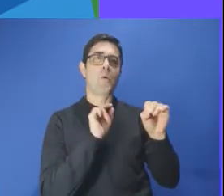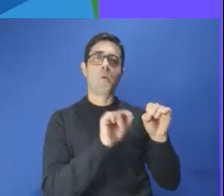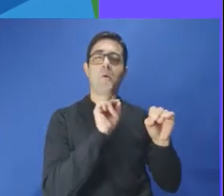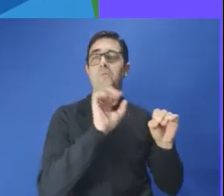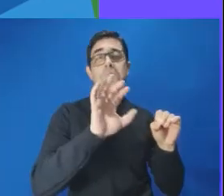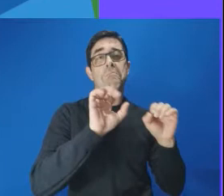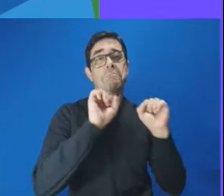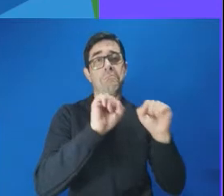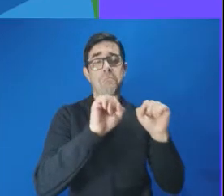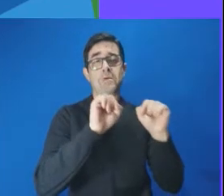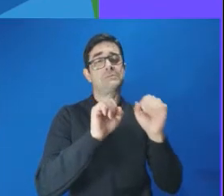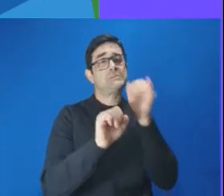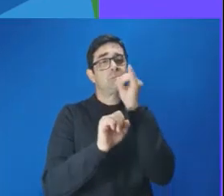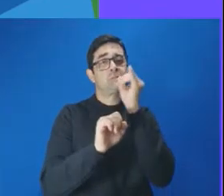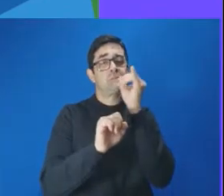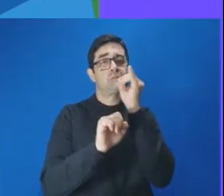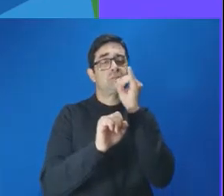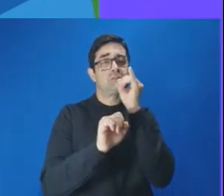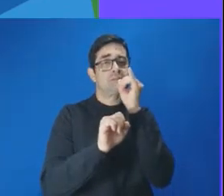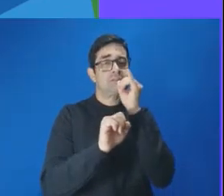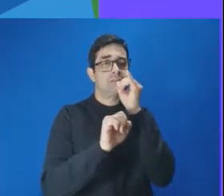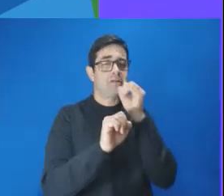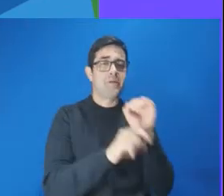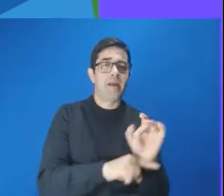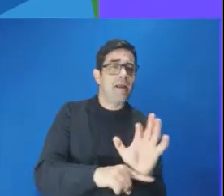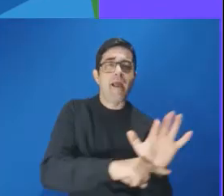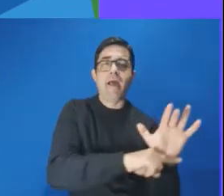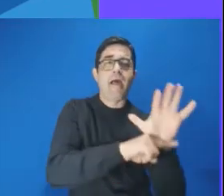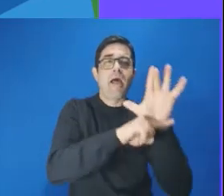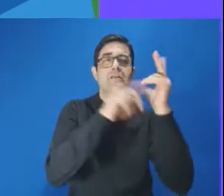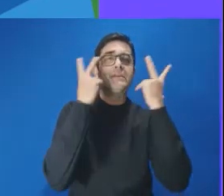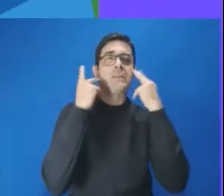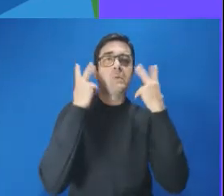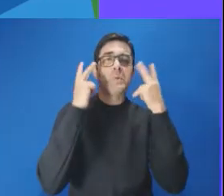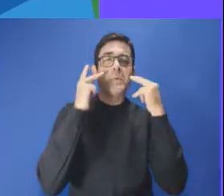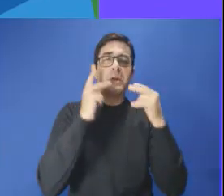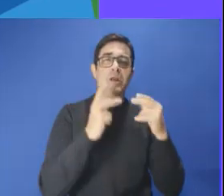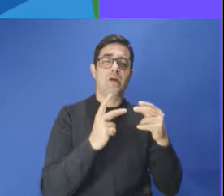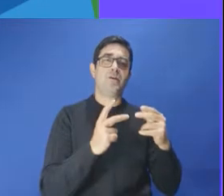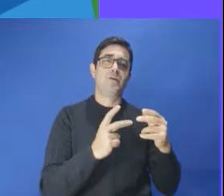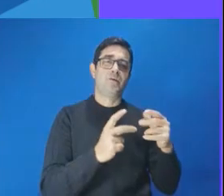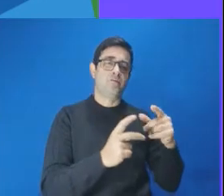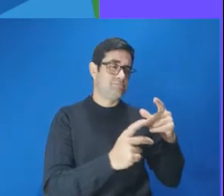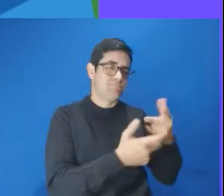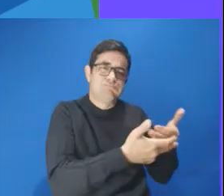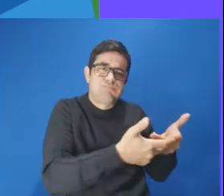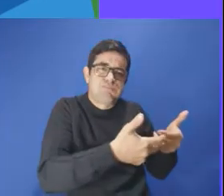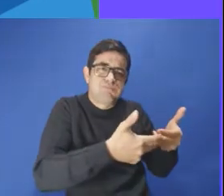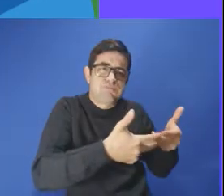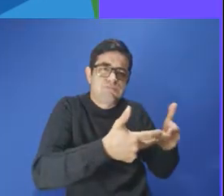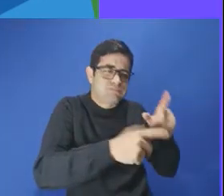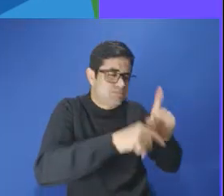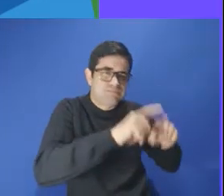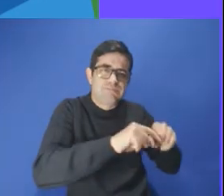de gás natural, também pela decomposição anaeróbica da matéria orgânica, quer seja em pântanos, cemitérios,